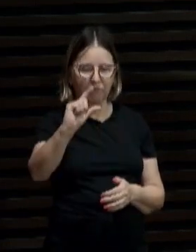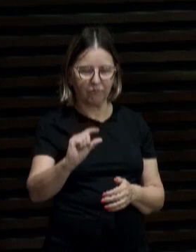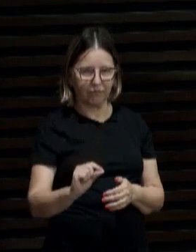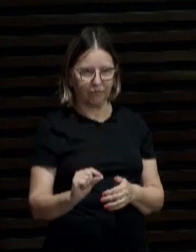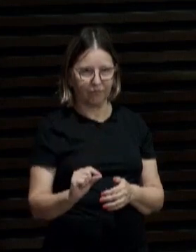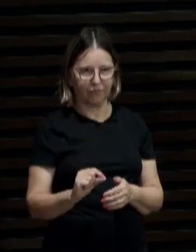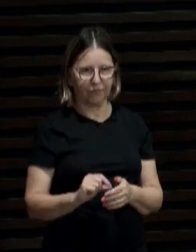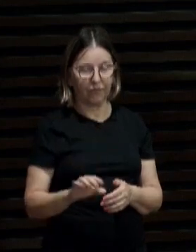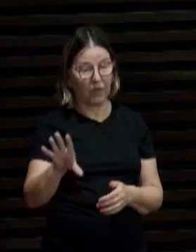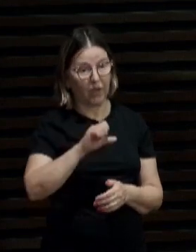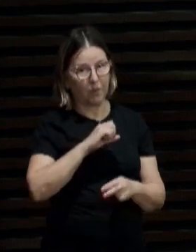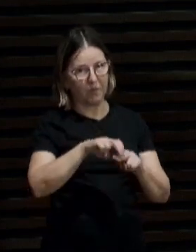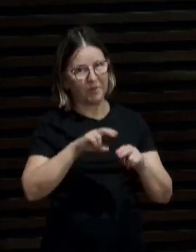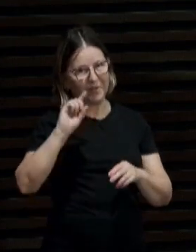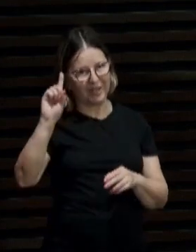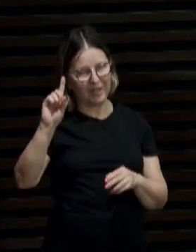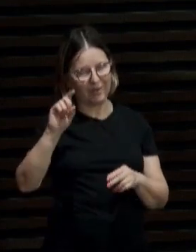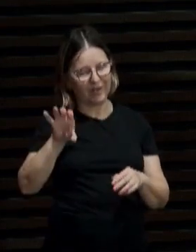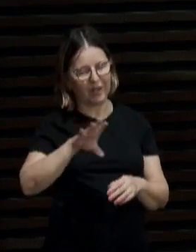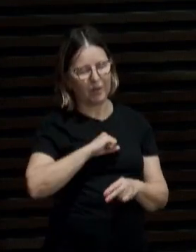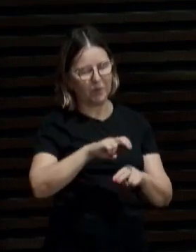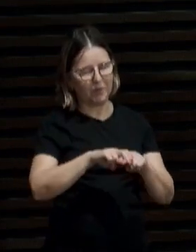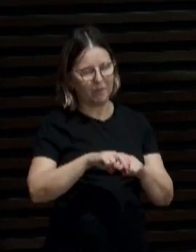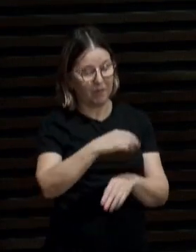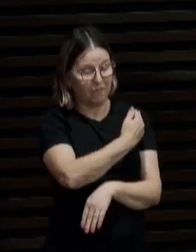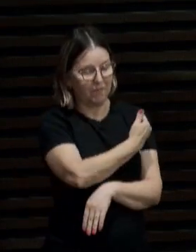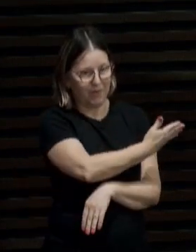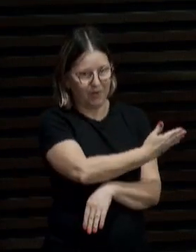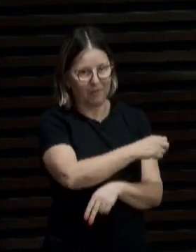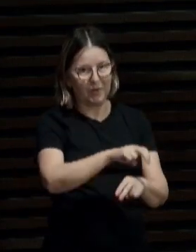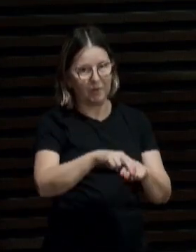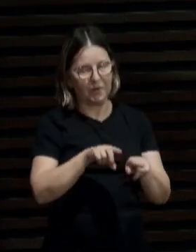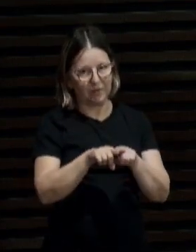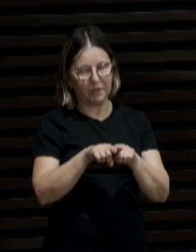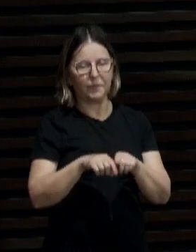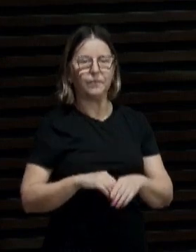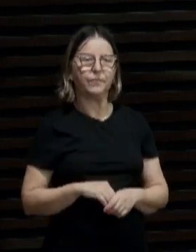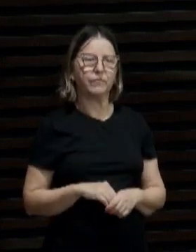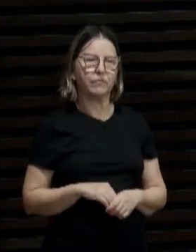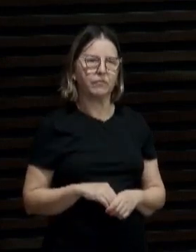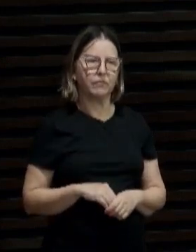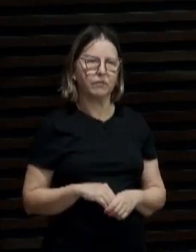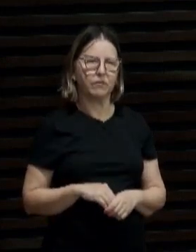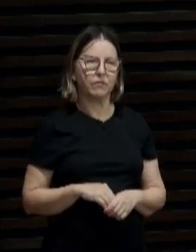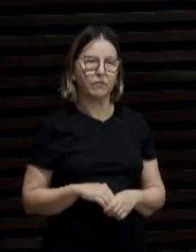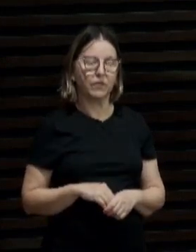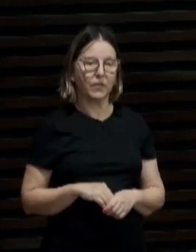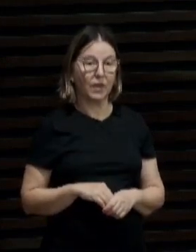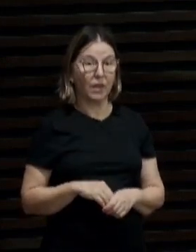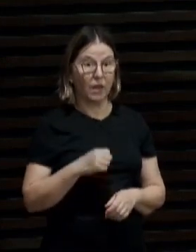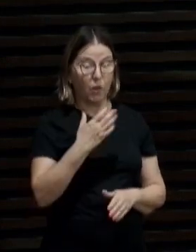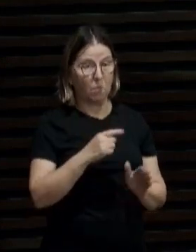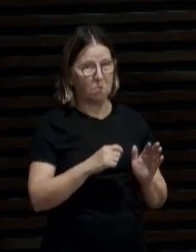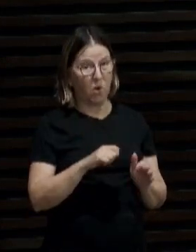Amor por Deus, pelo próximo e pelos meus... Meu irmão, é um bom termômetro. Porque tem gente que